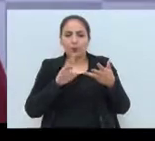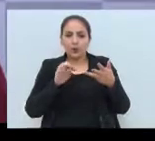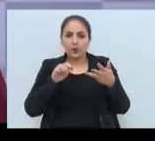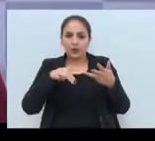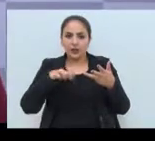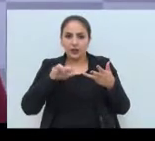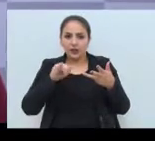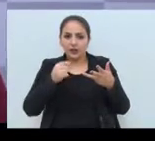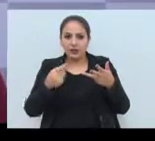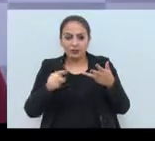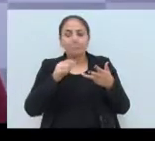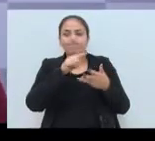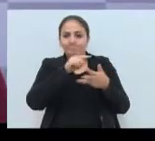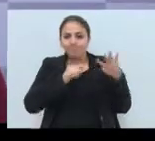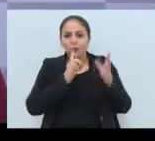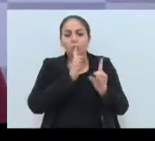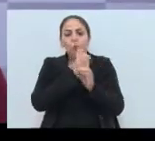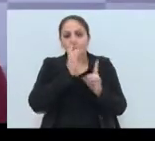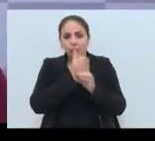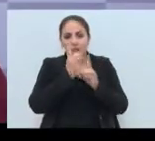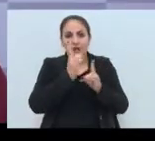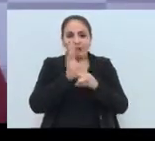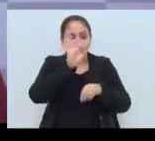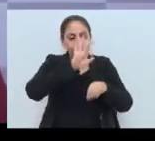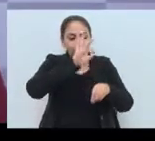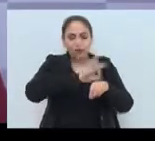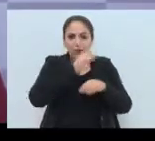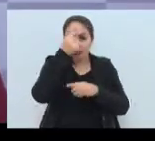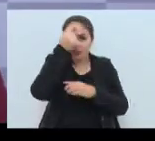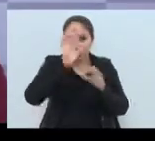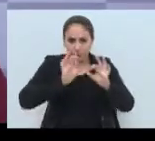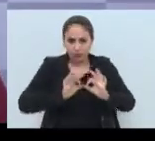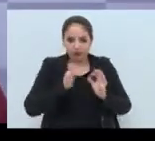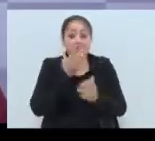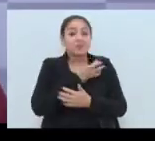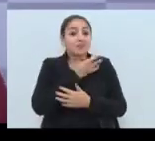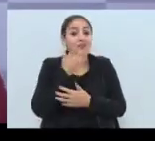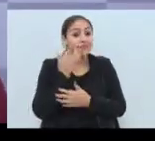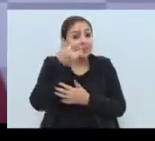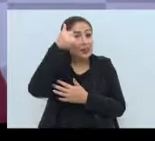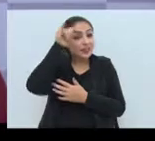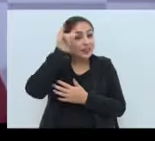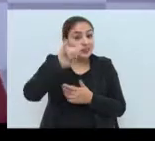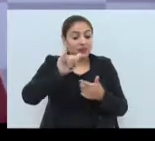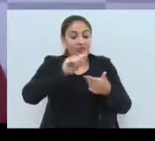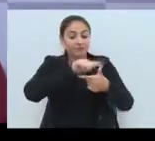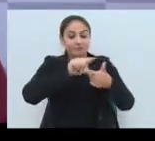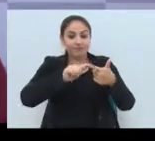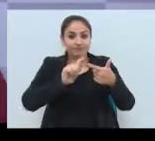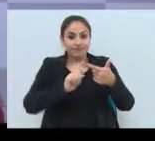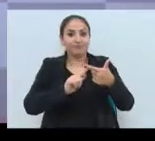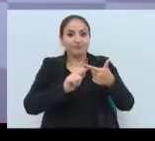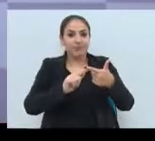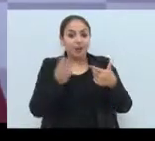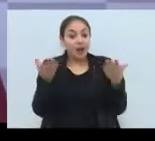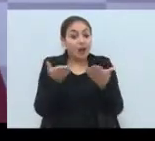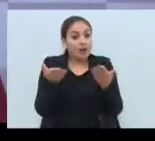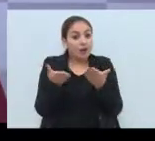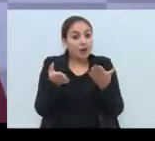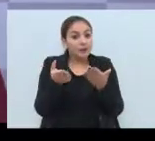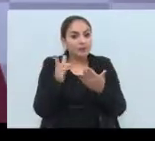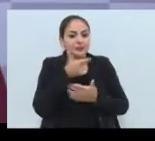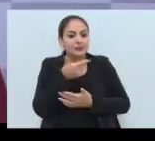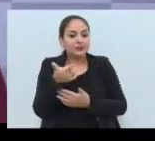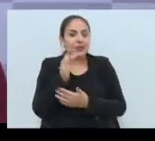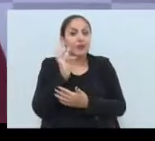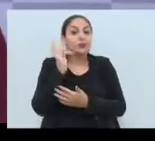foram identificados o mosquito. Então a ideia do projeto é facilitar, prevenir, né, agora, para não